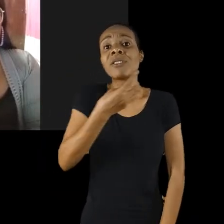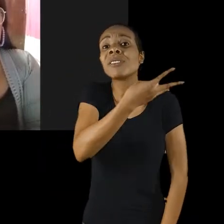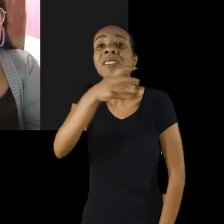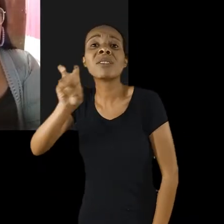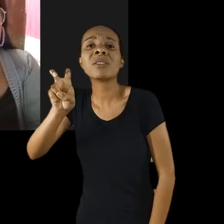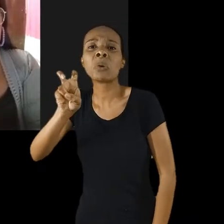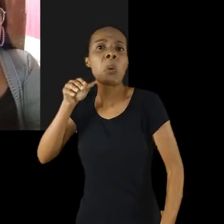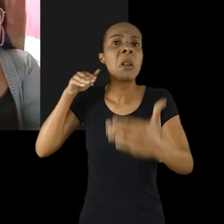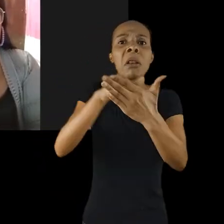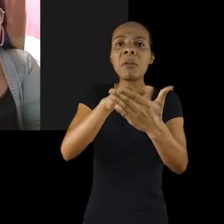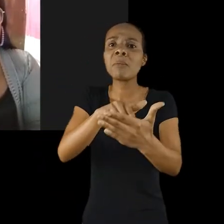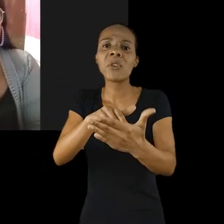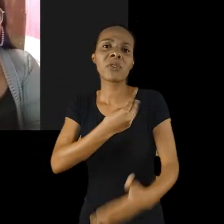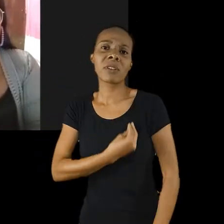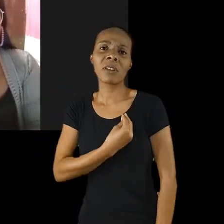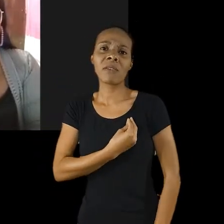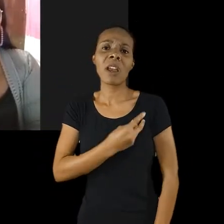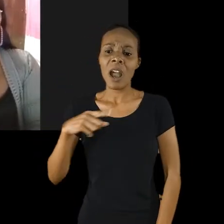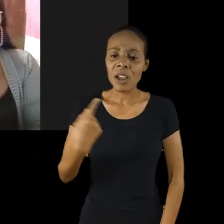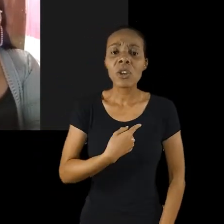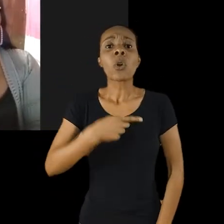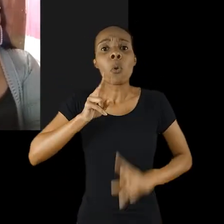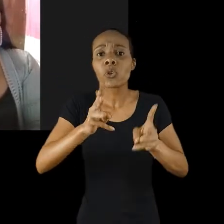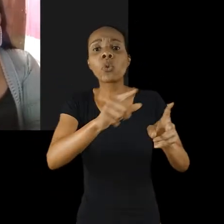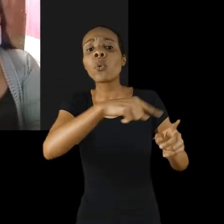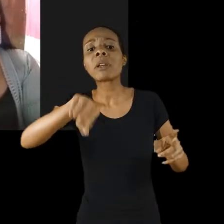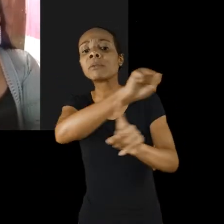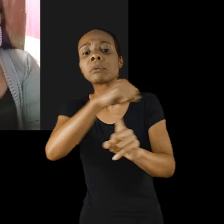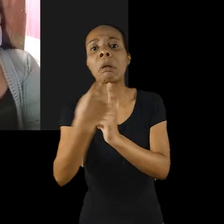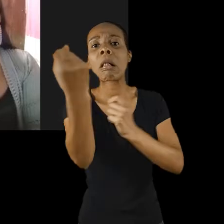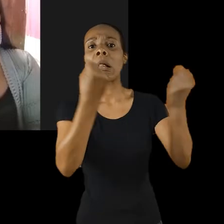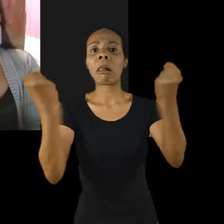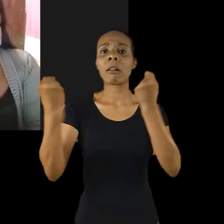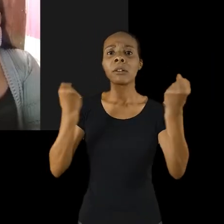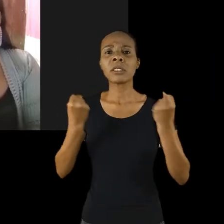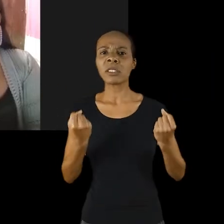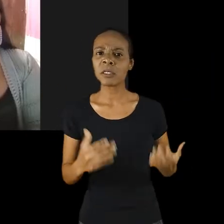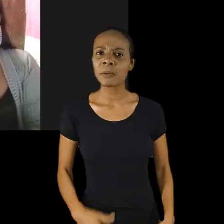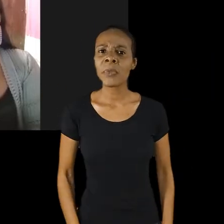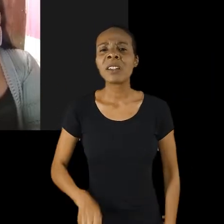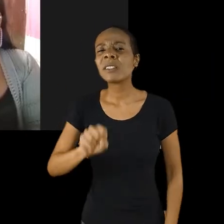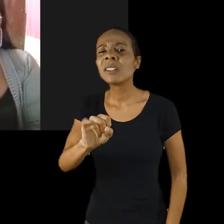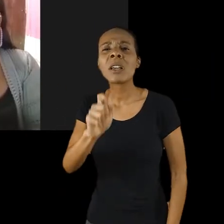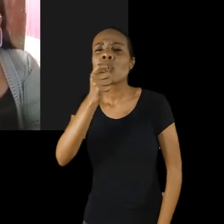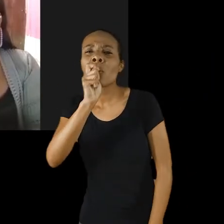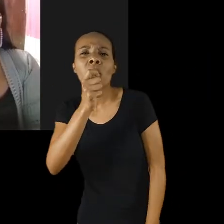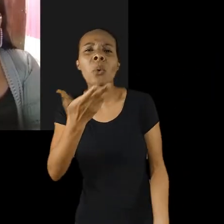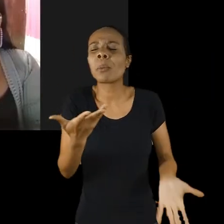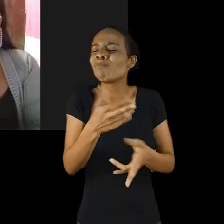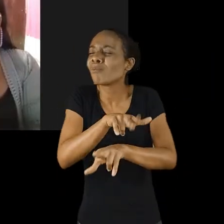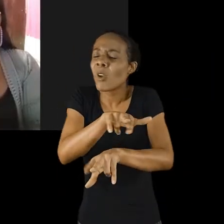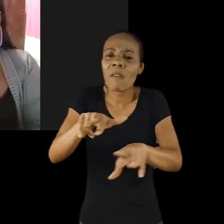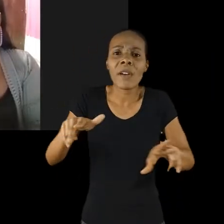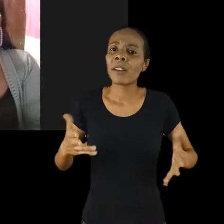gente, sabe? Seja a gente tendo a nossa própria existência, seja a cocaína, seja a pedra, e seja outras drogas que foi criada para que a gente